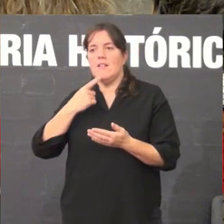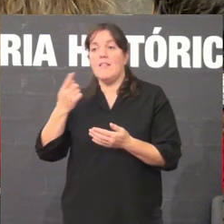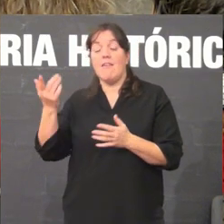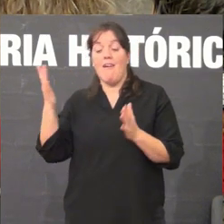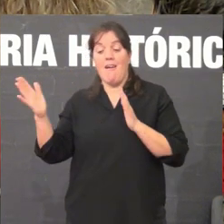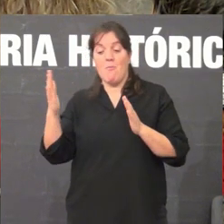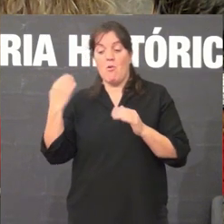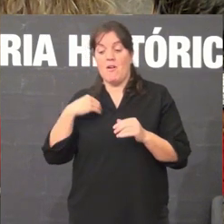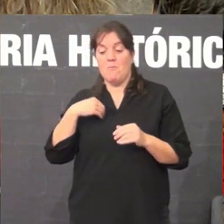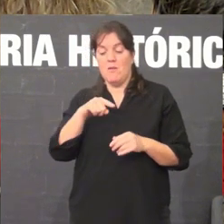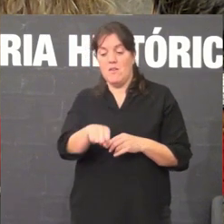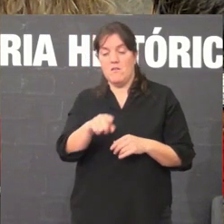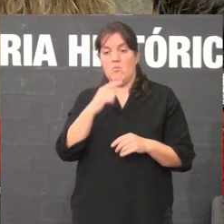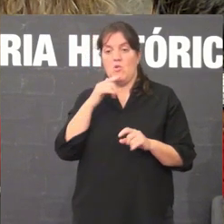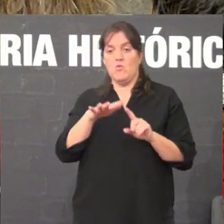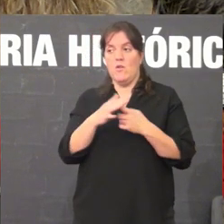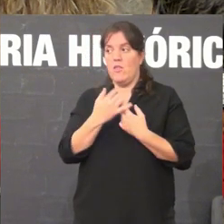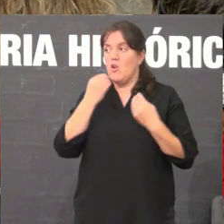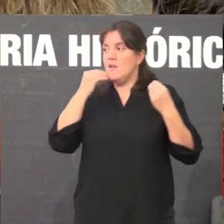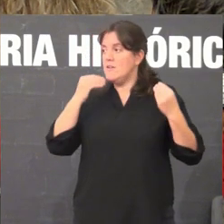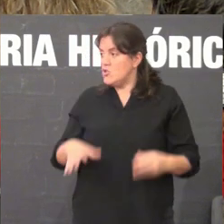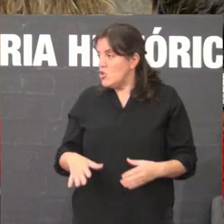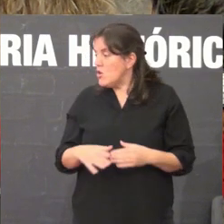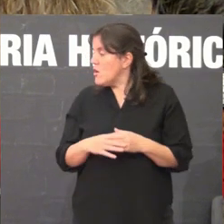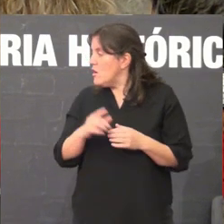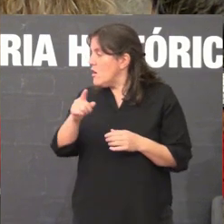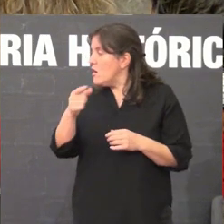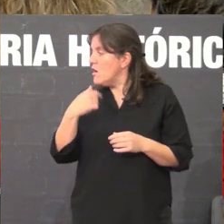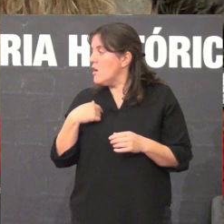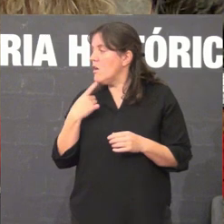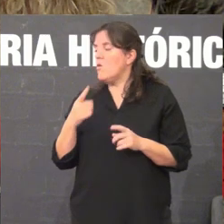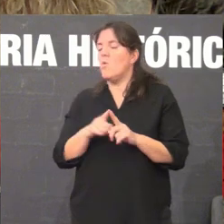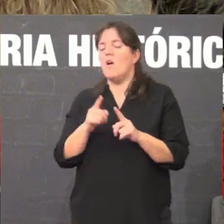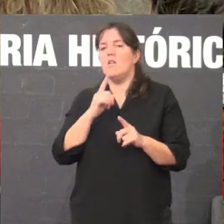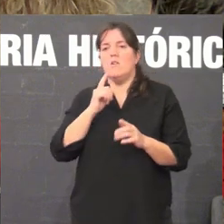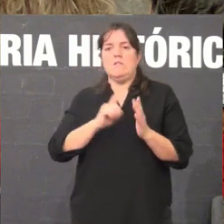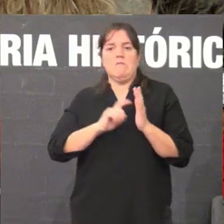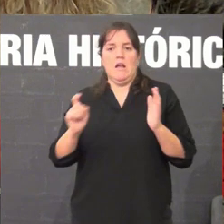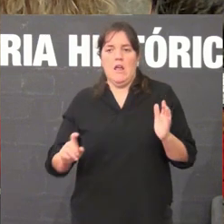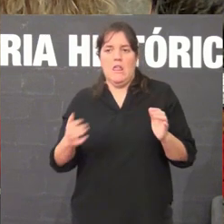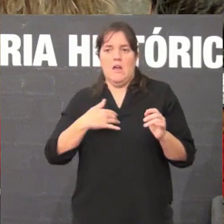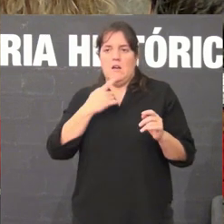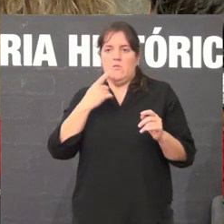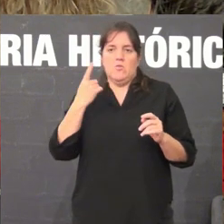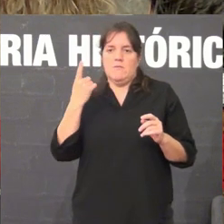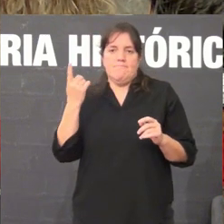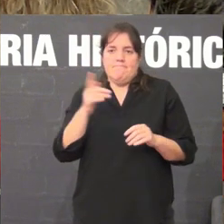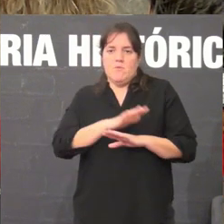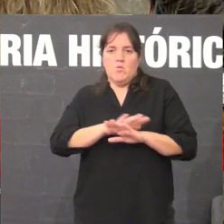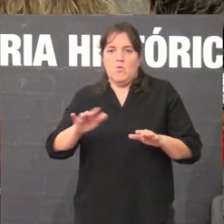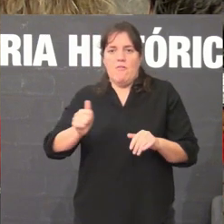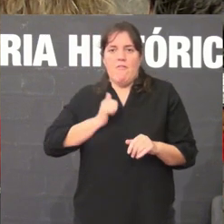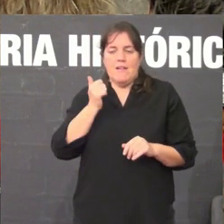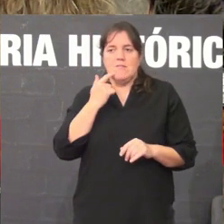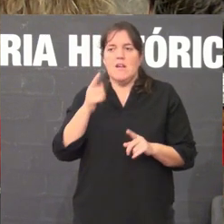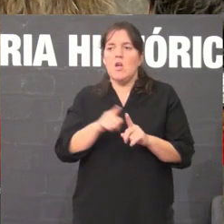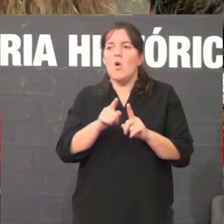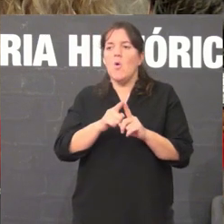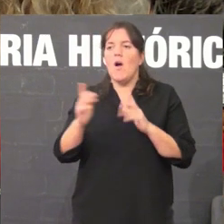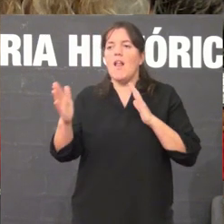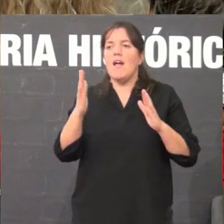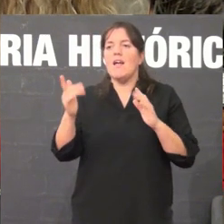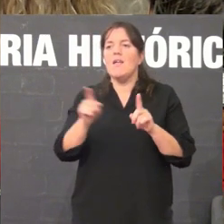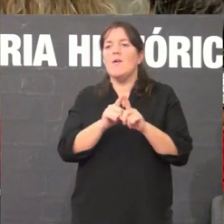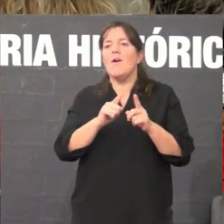o mesmo acontecimento histórico e tomá-lo como uma tragédia, uma farsa ou algo de épico, dependendo